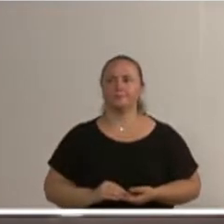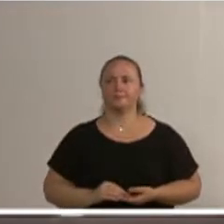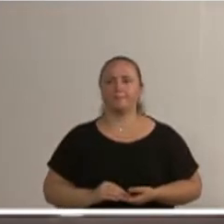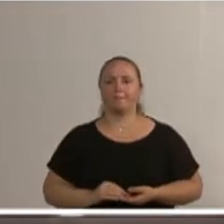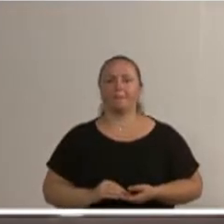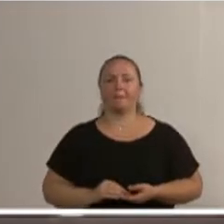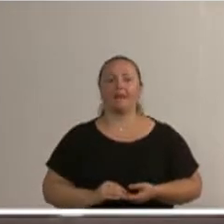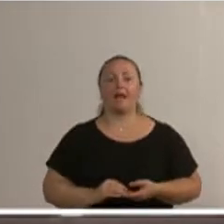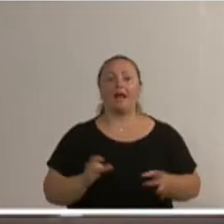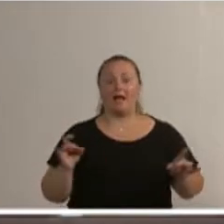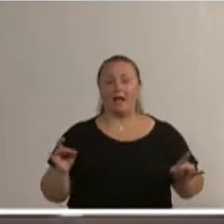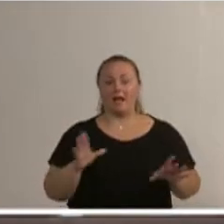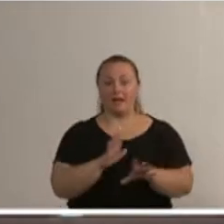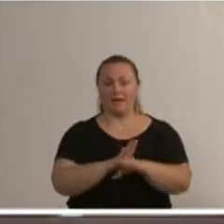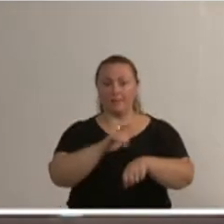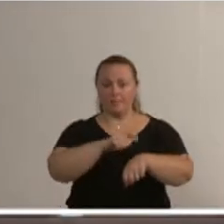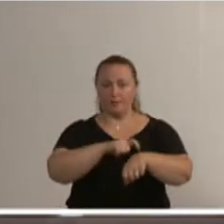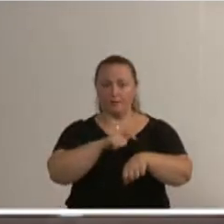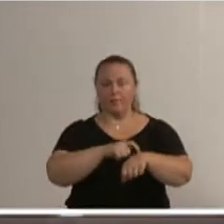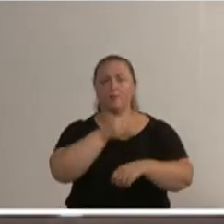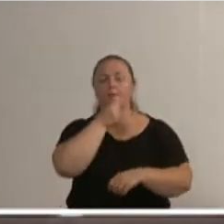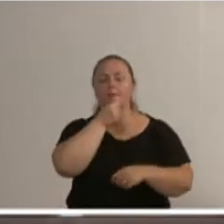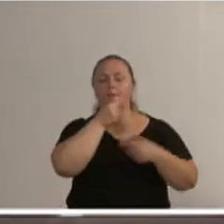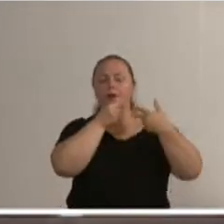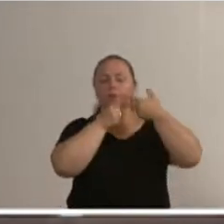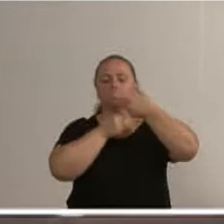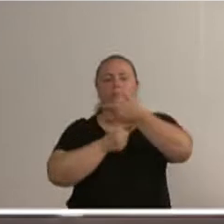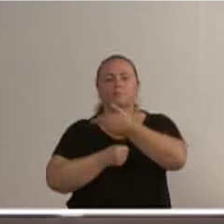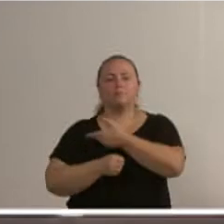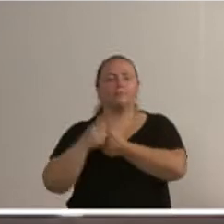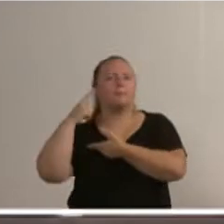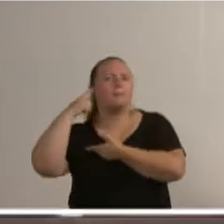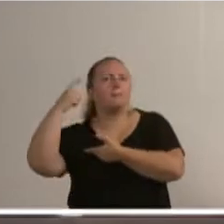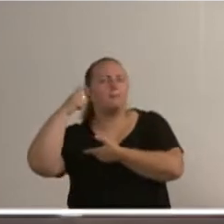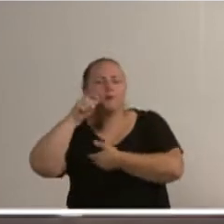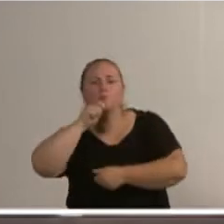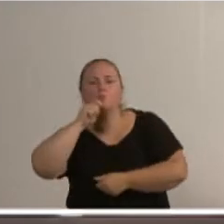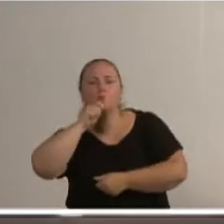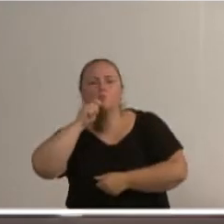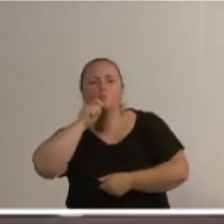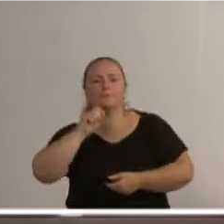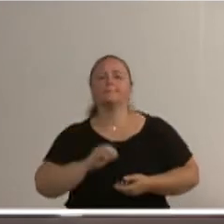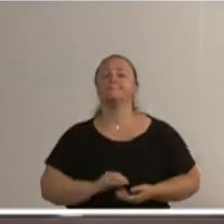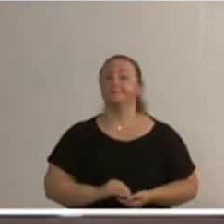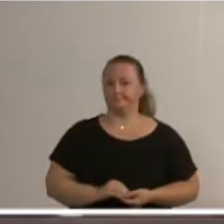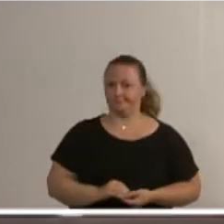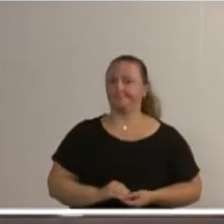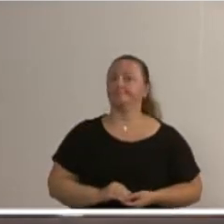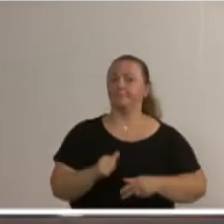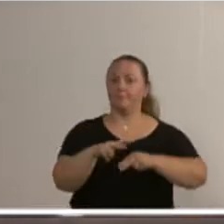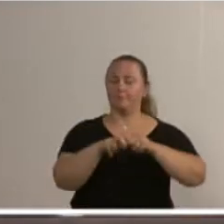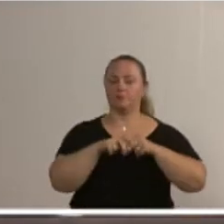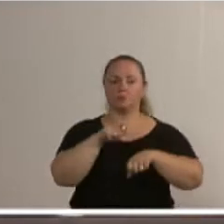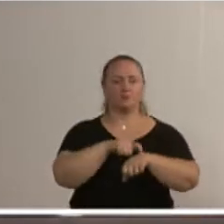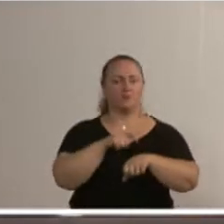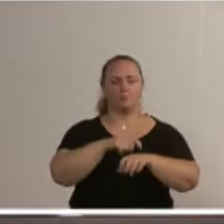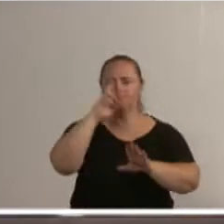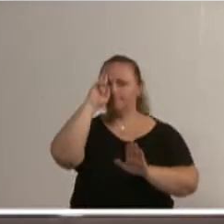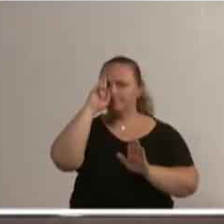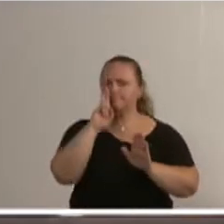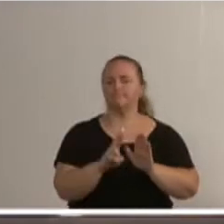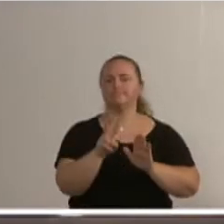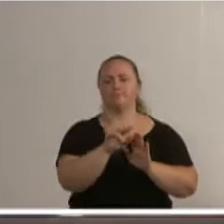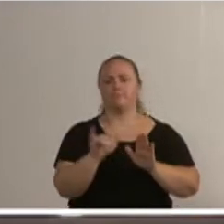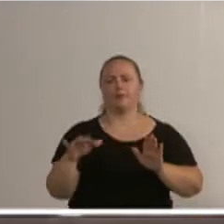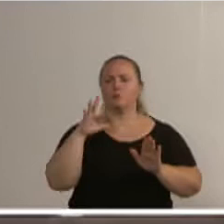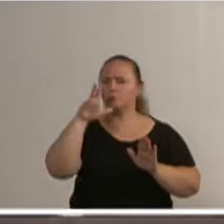cancelar o microfone. Em respeito a todos, porque um fala 2, outro quer falar 3, então nós vamos uniformizar dessa forma, porque dentro disso todo mundo vai ter